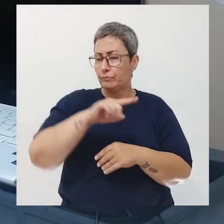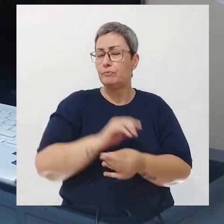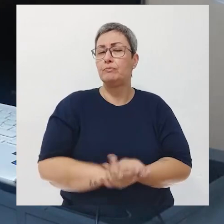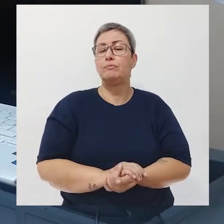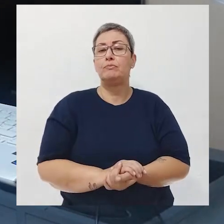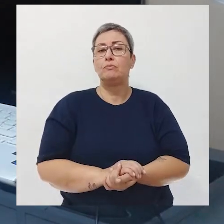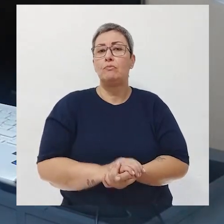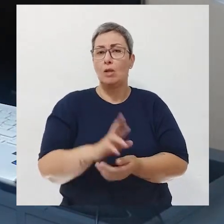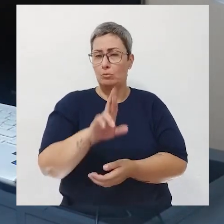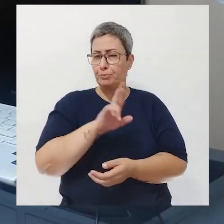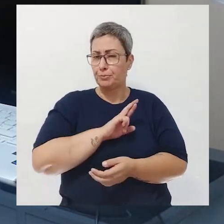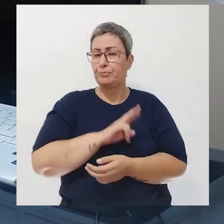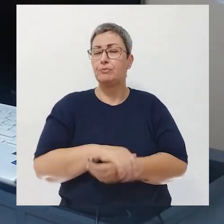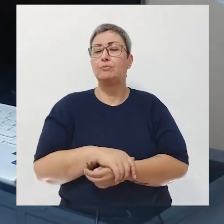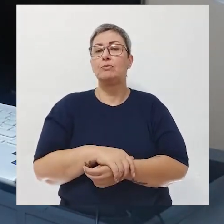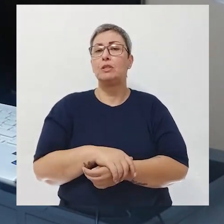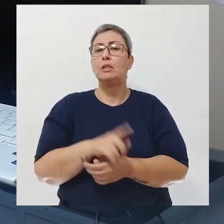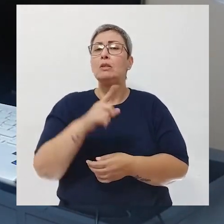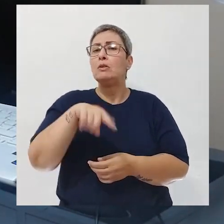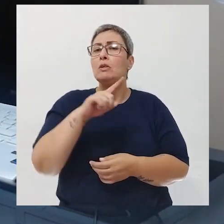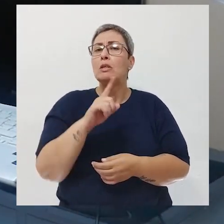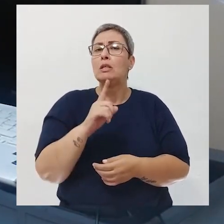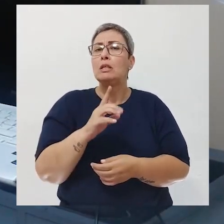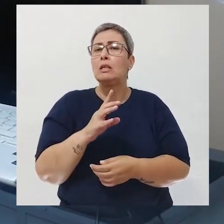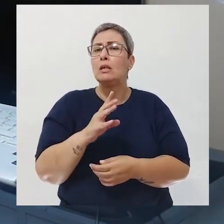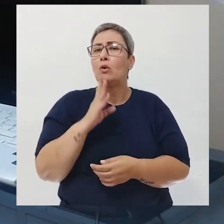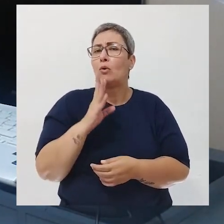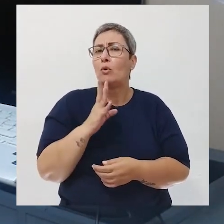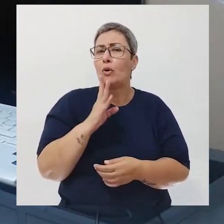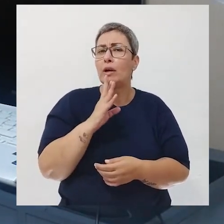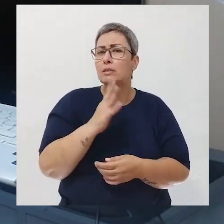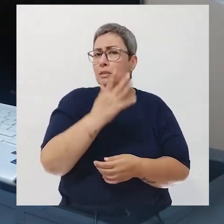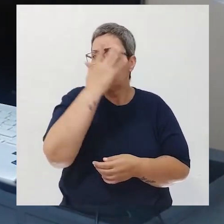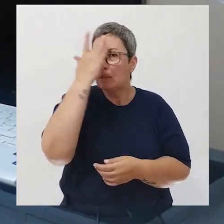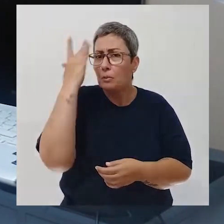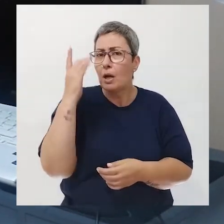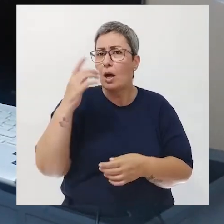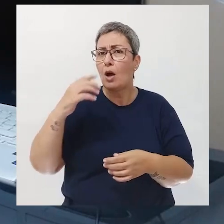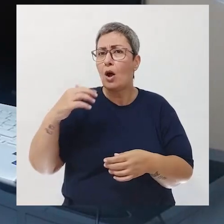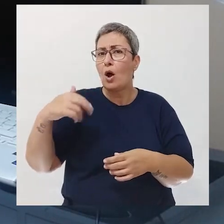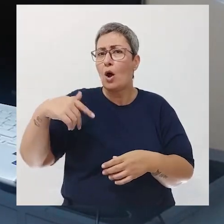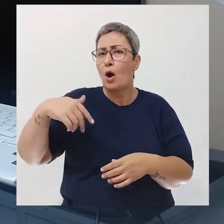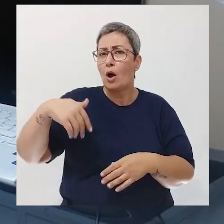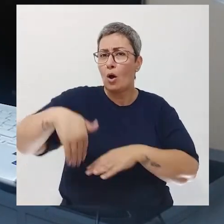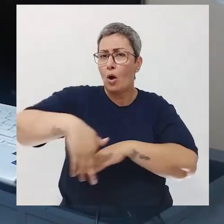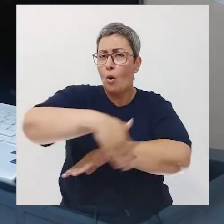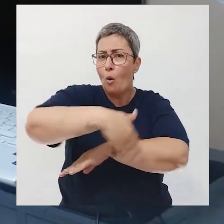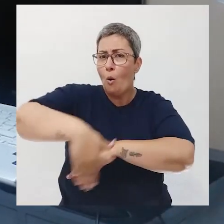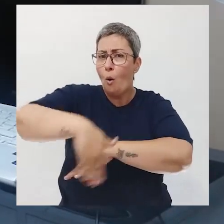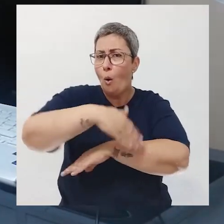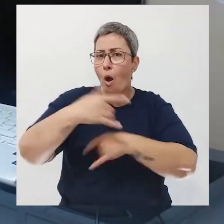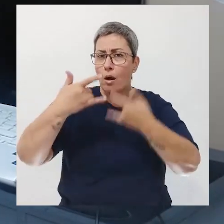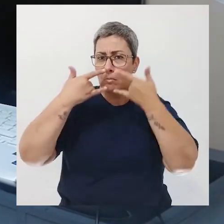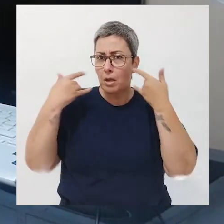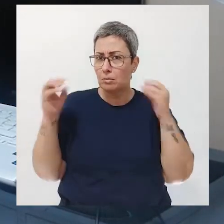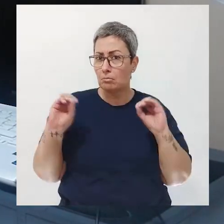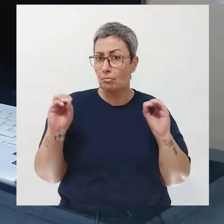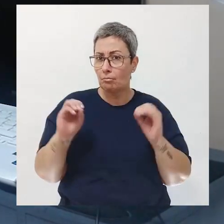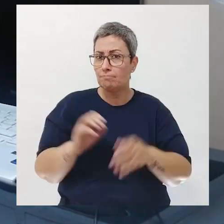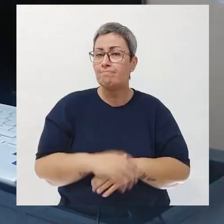você. Responde aí. Você tem visto pessoas na rua sem máscara?